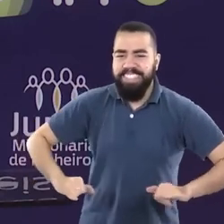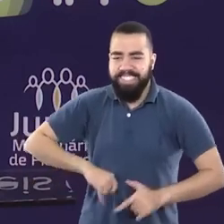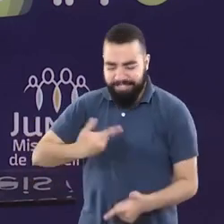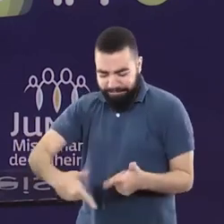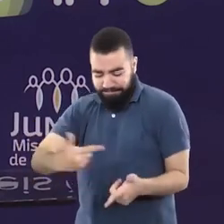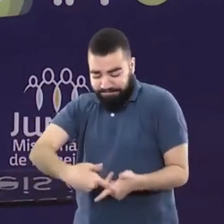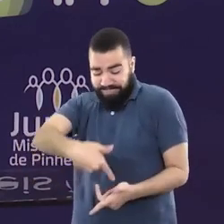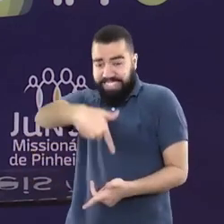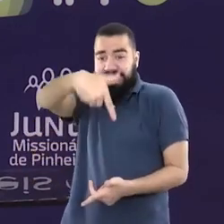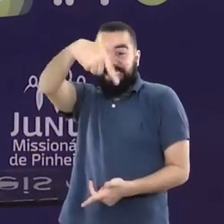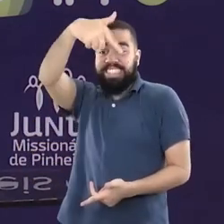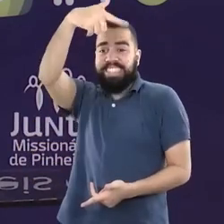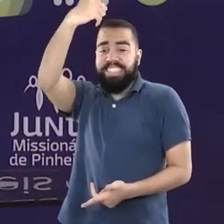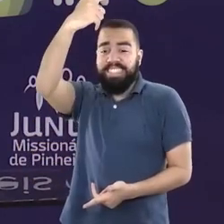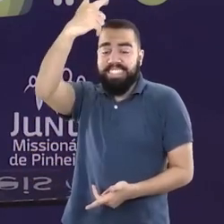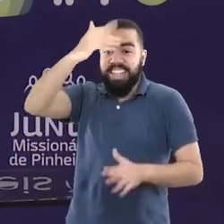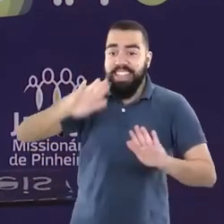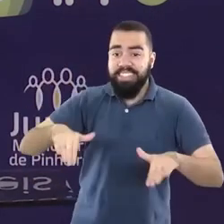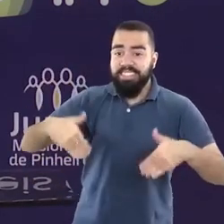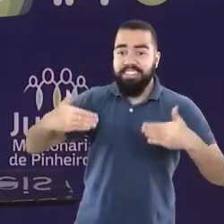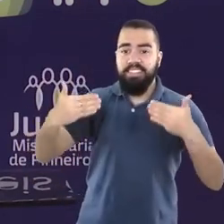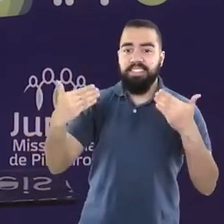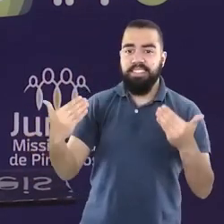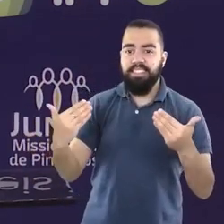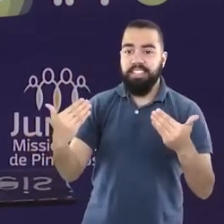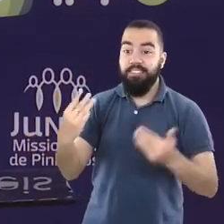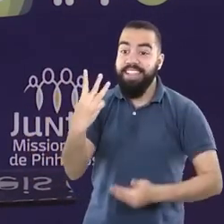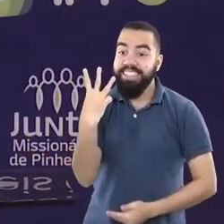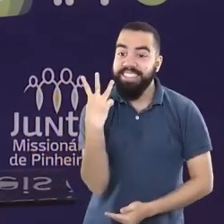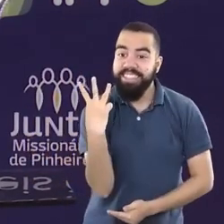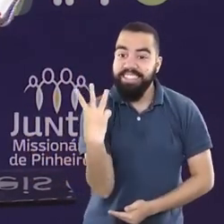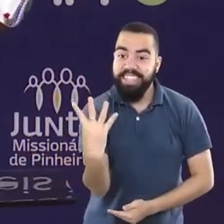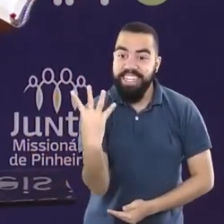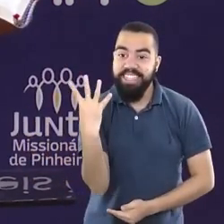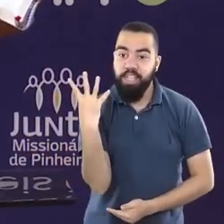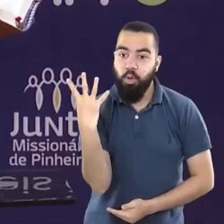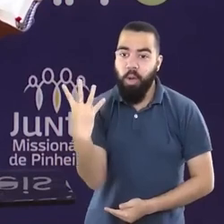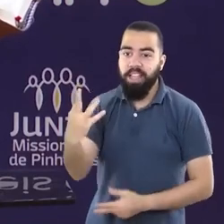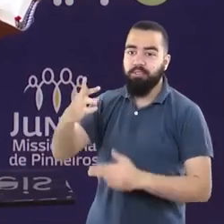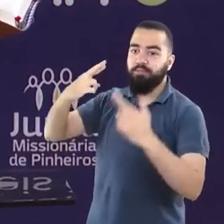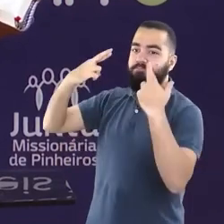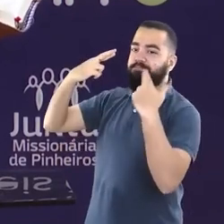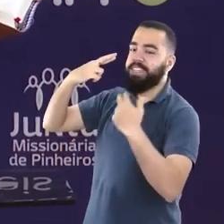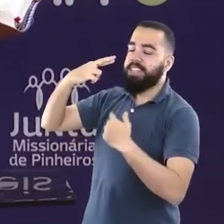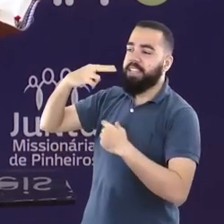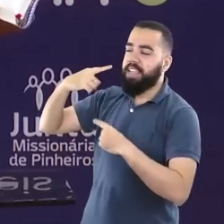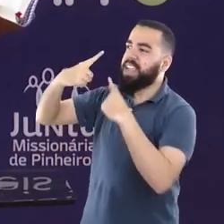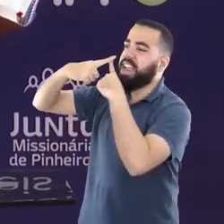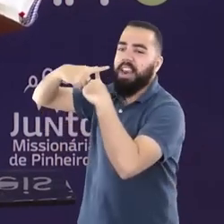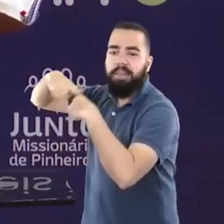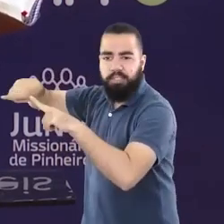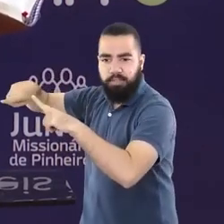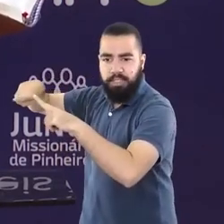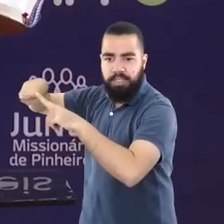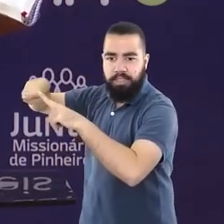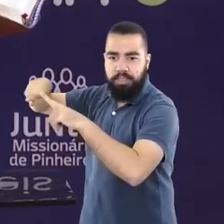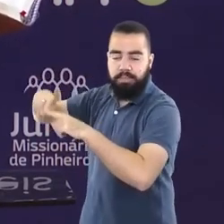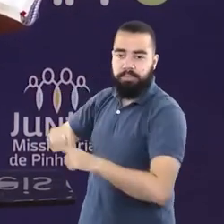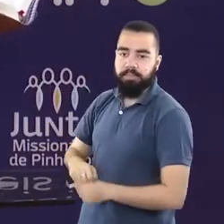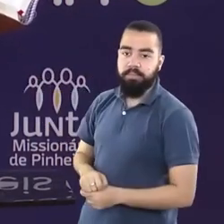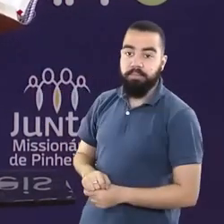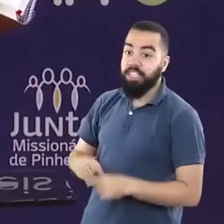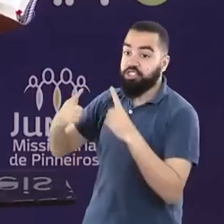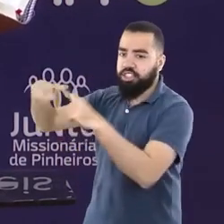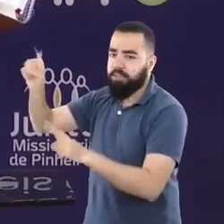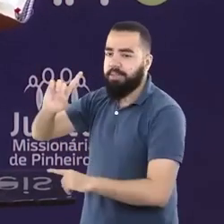problema, ergue aos céus 34 queixas contra Deus. Esse homem está no fundo do